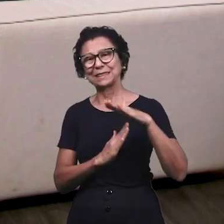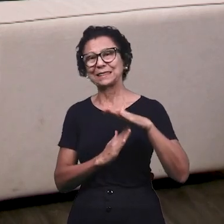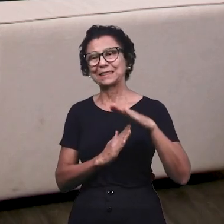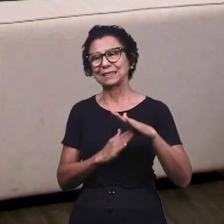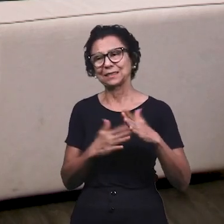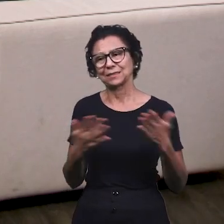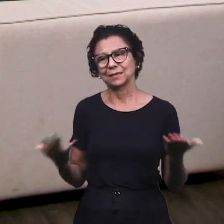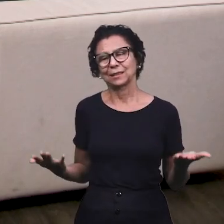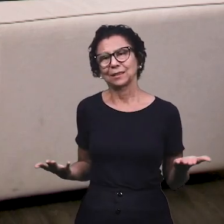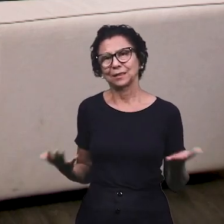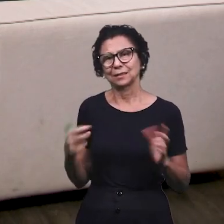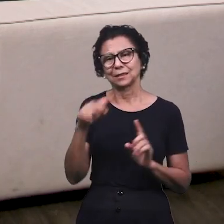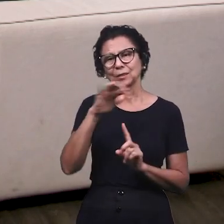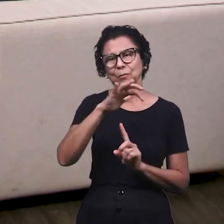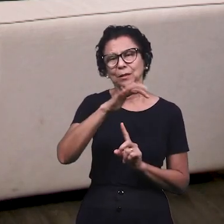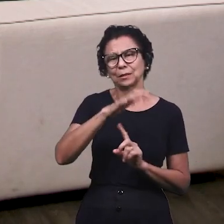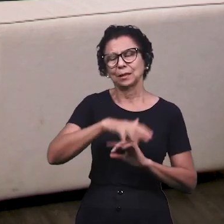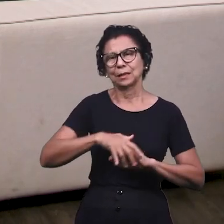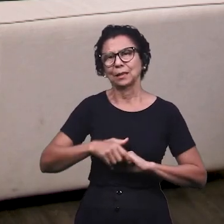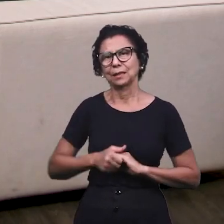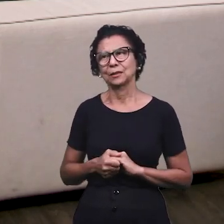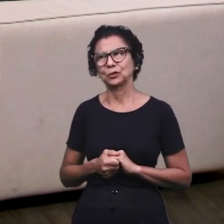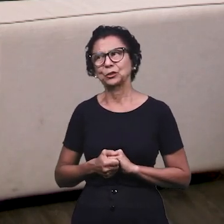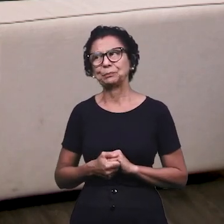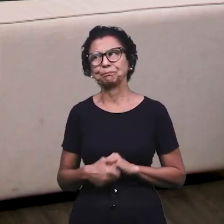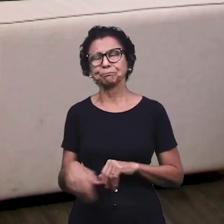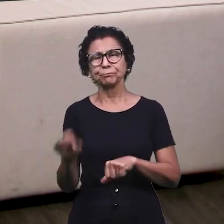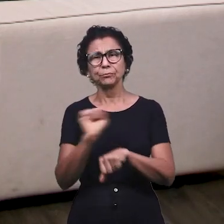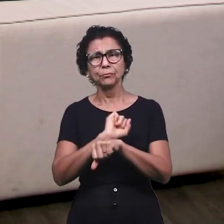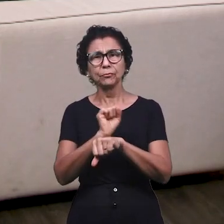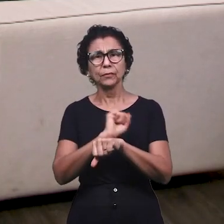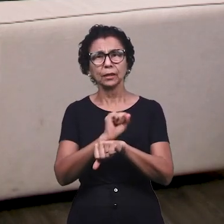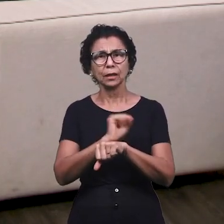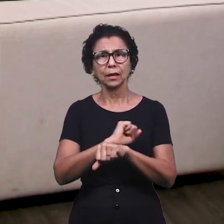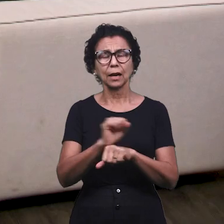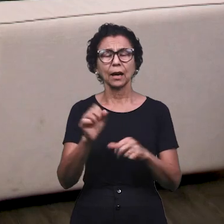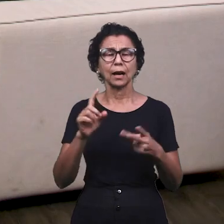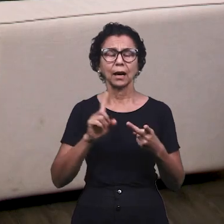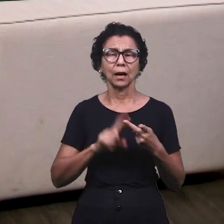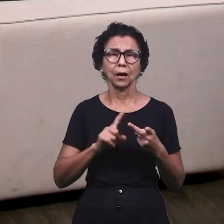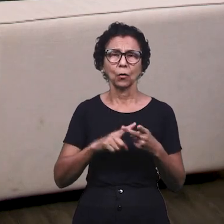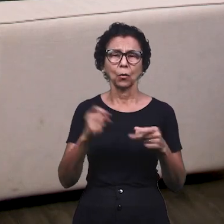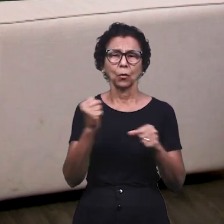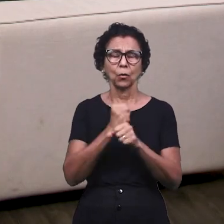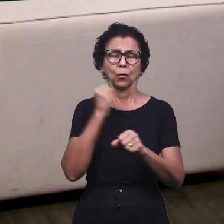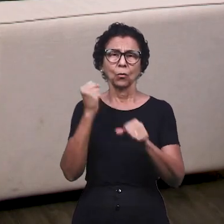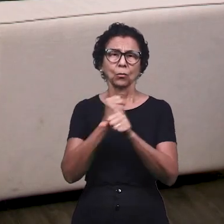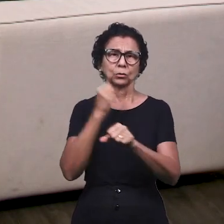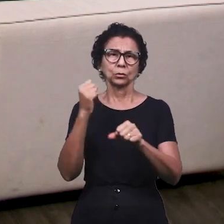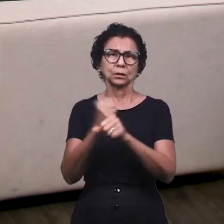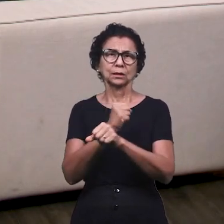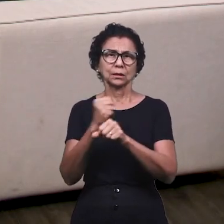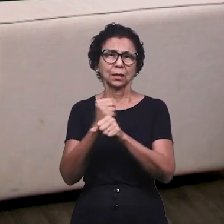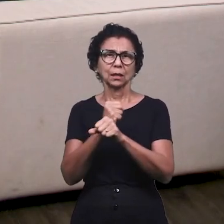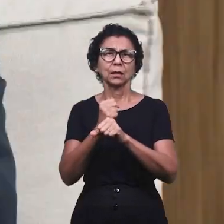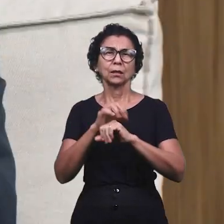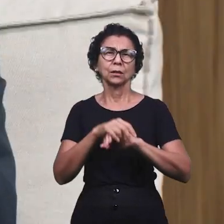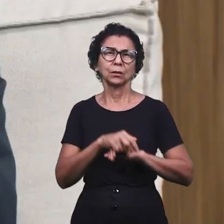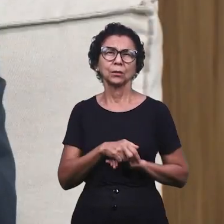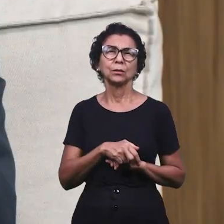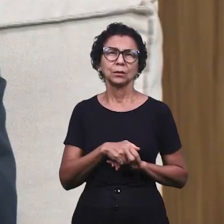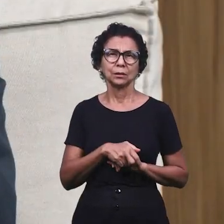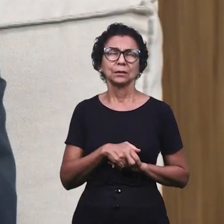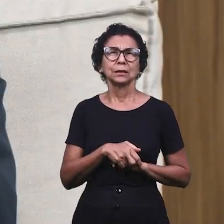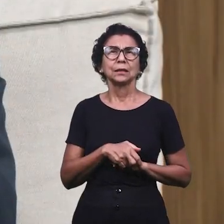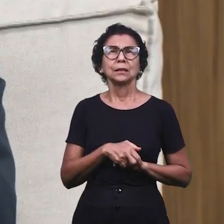Então você vai ter a feira do setor automotivo, a feira do setor de construção civil, então é